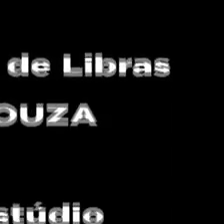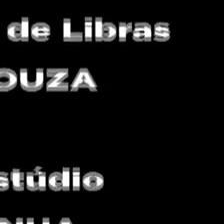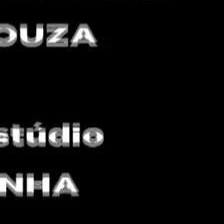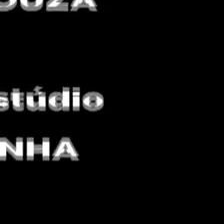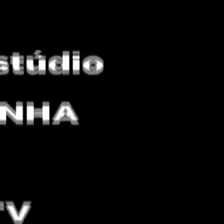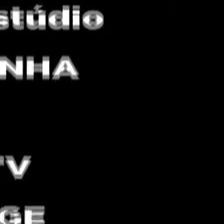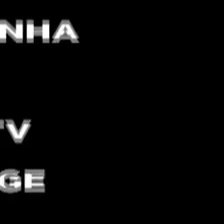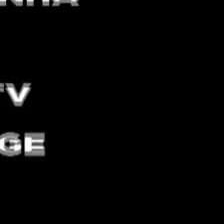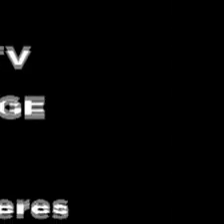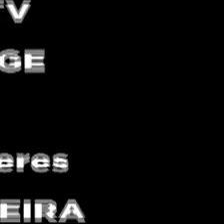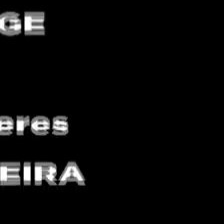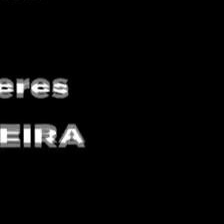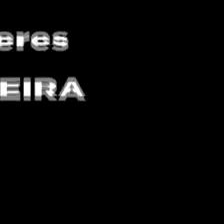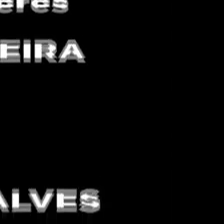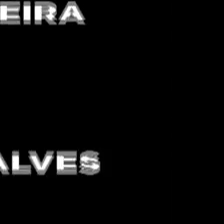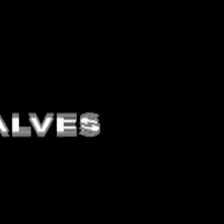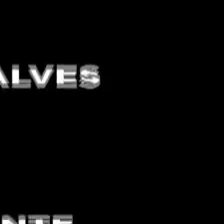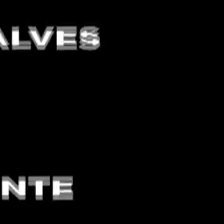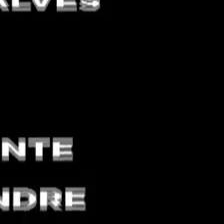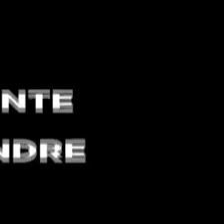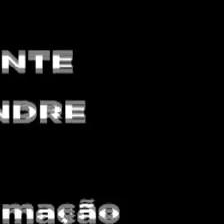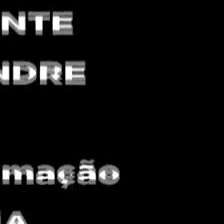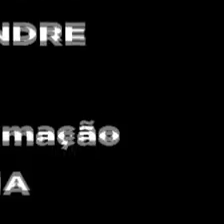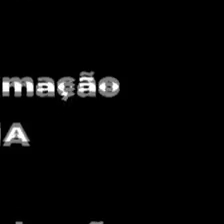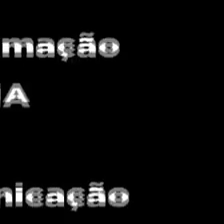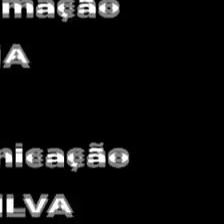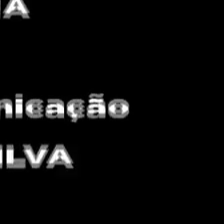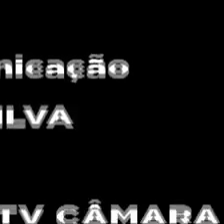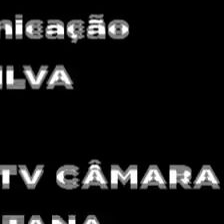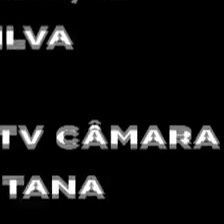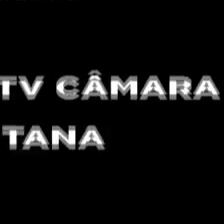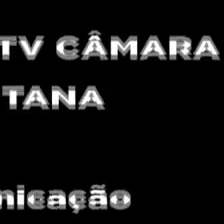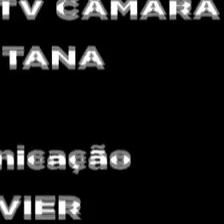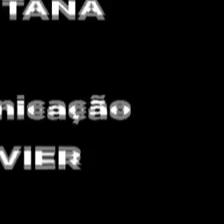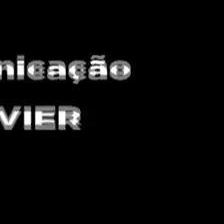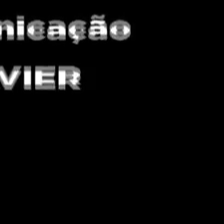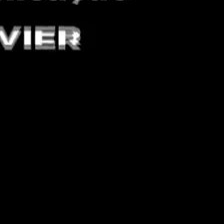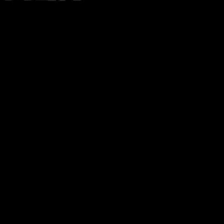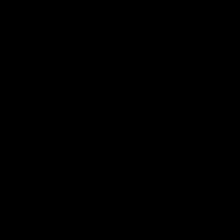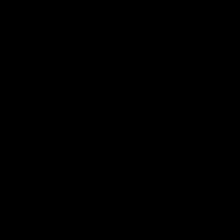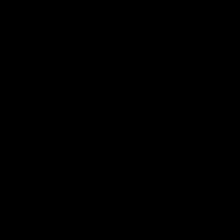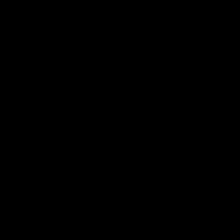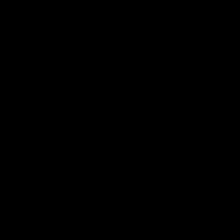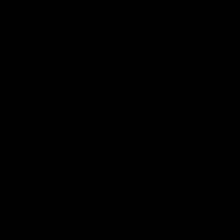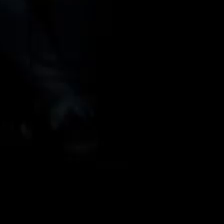vendaval. Tem a ventania, tem o vendaval. Tem a ventania, tem o vendaval.